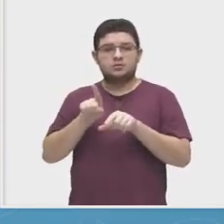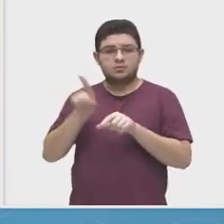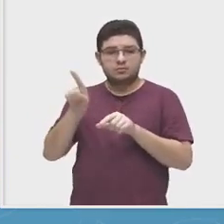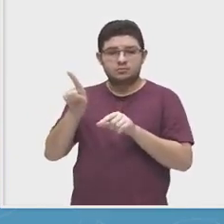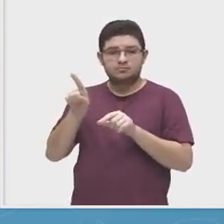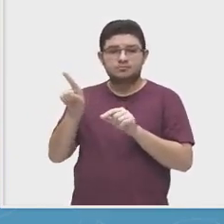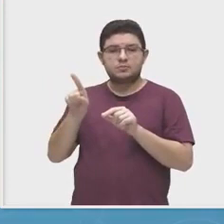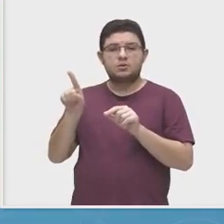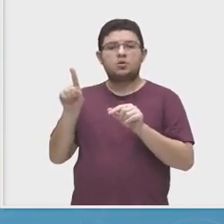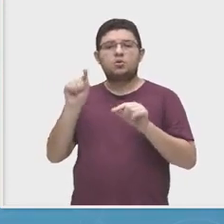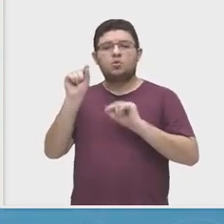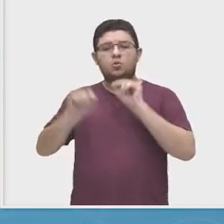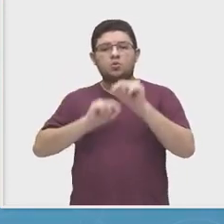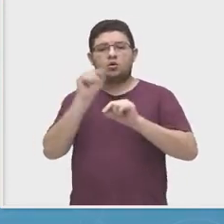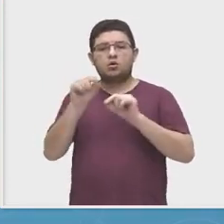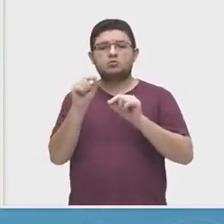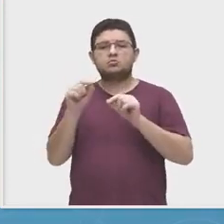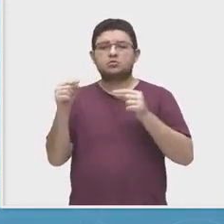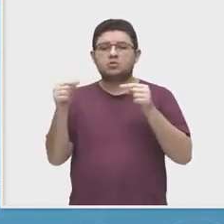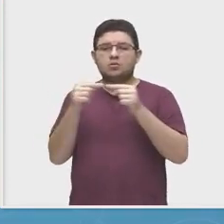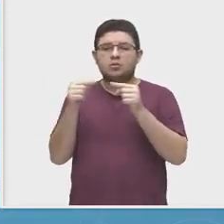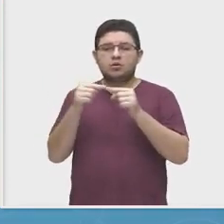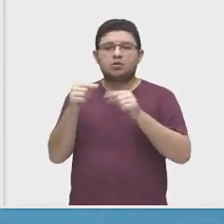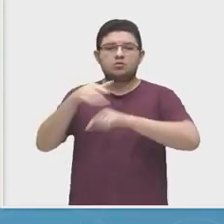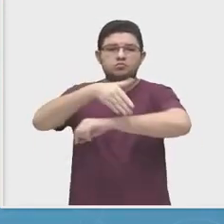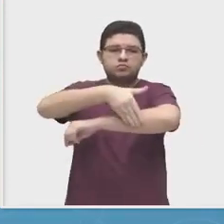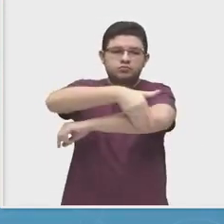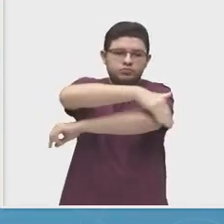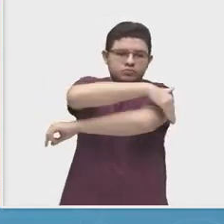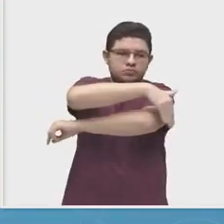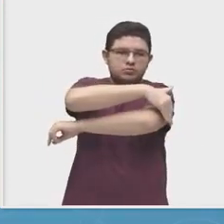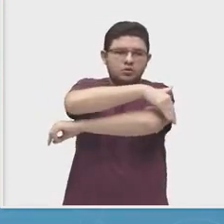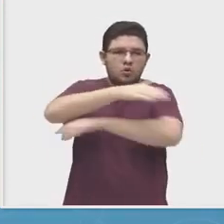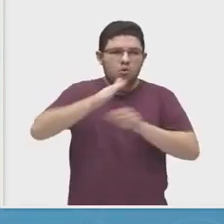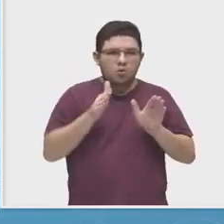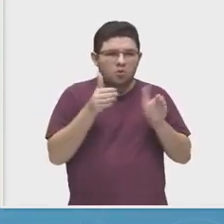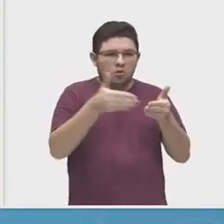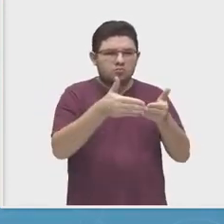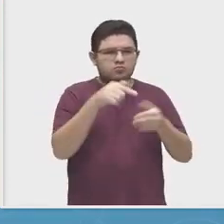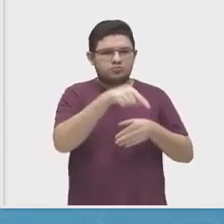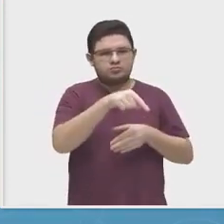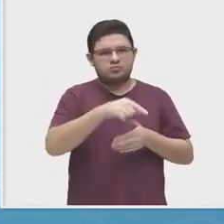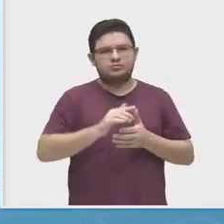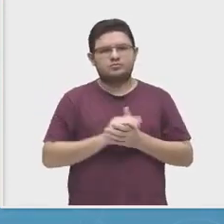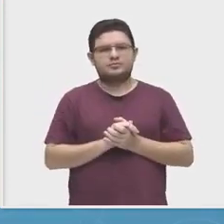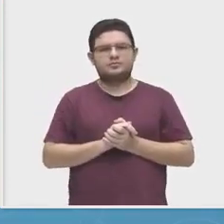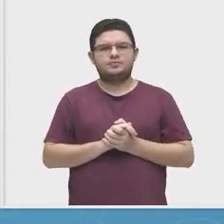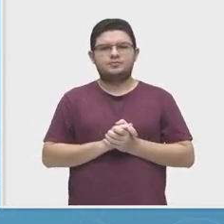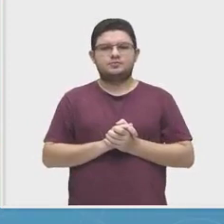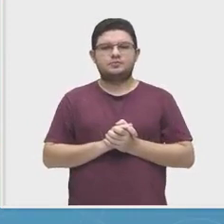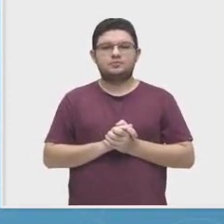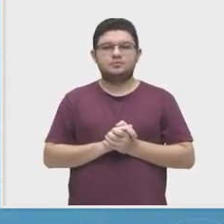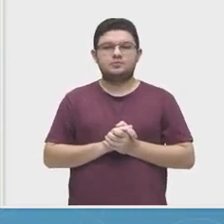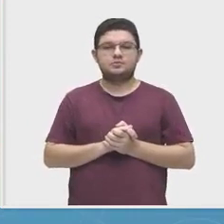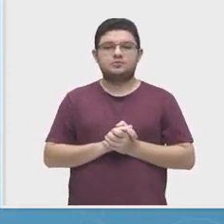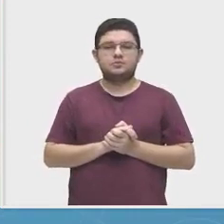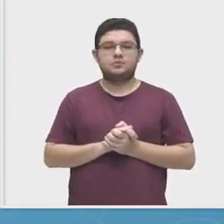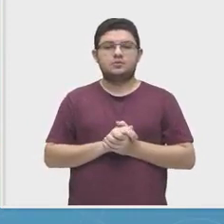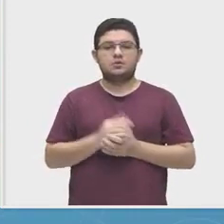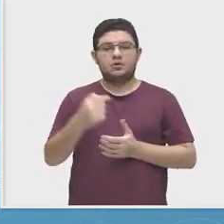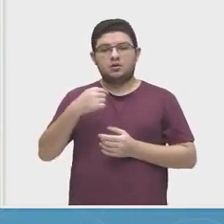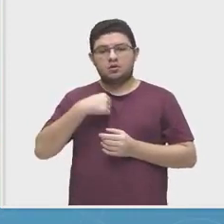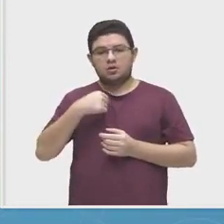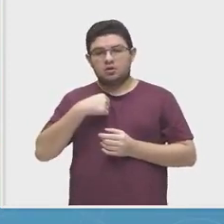at quando eu falo de esquina, que é um local bem exato. Outro exemplo. I'm waiting for you at the bus stop. Eu estou esperando